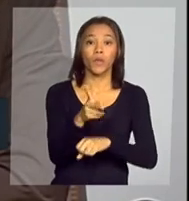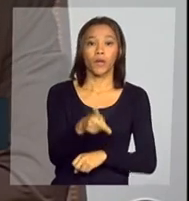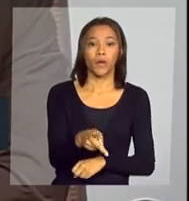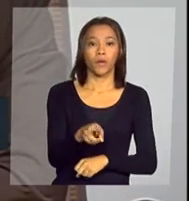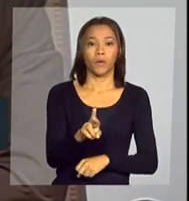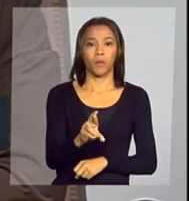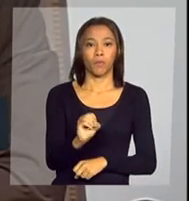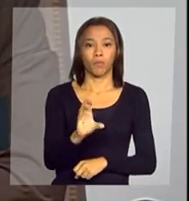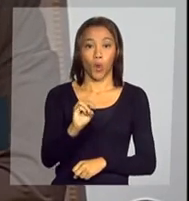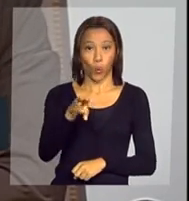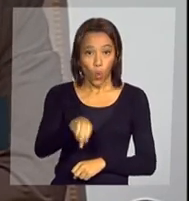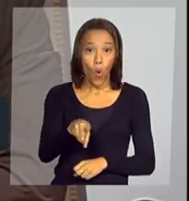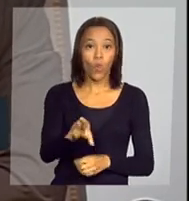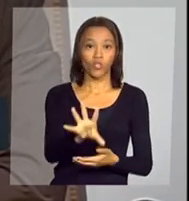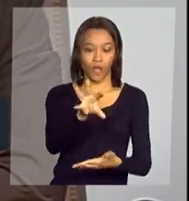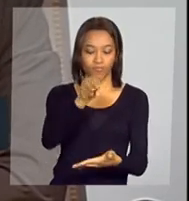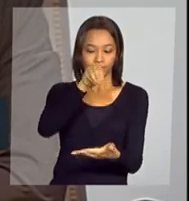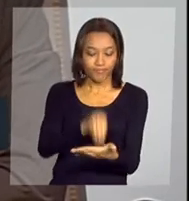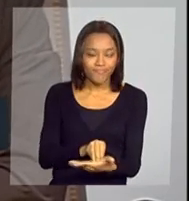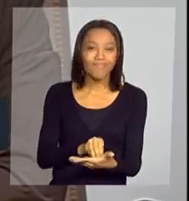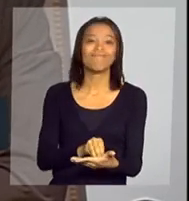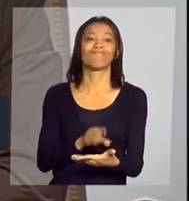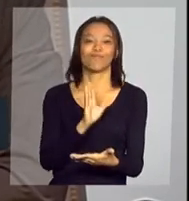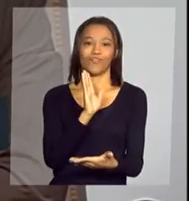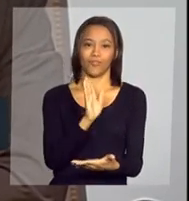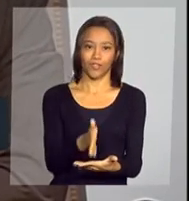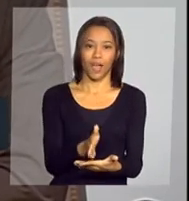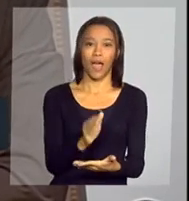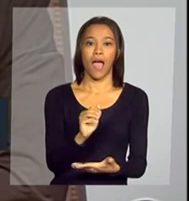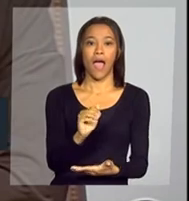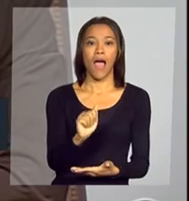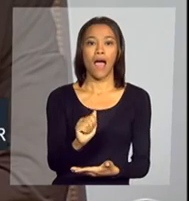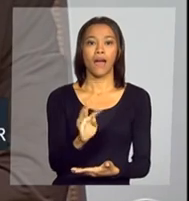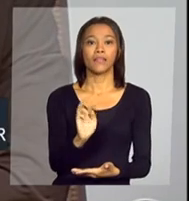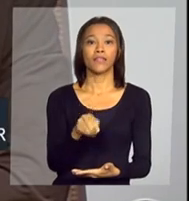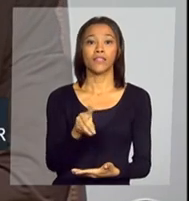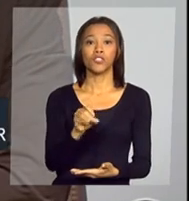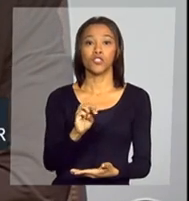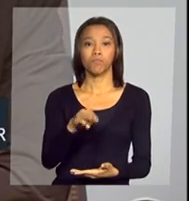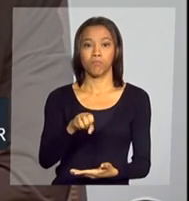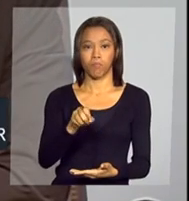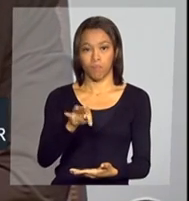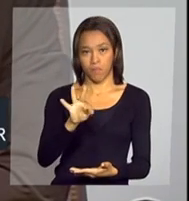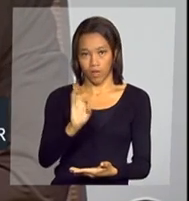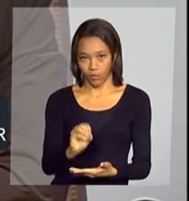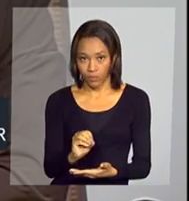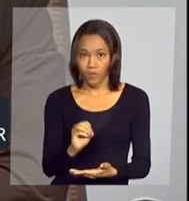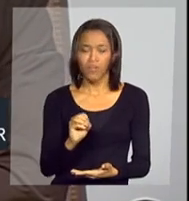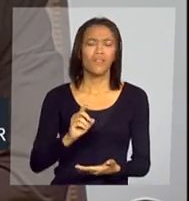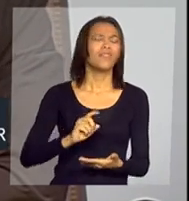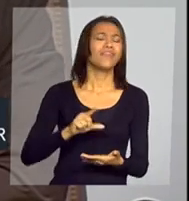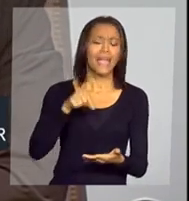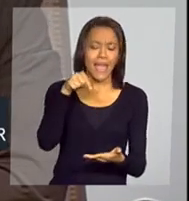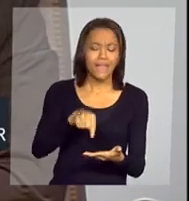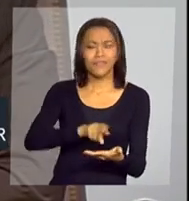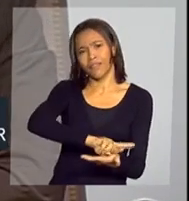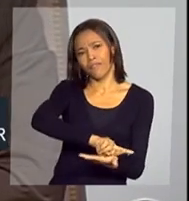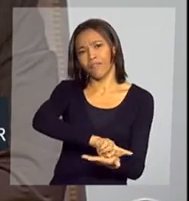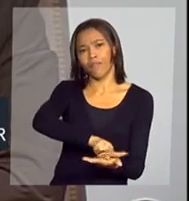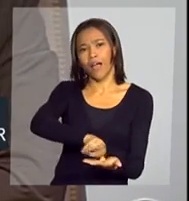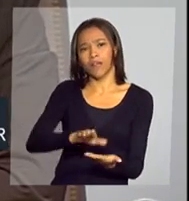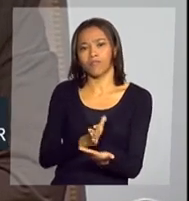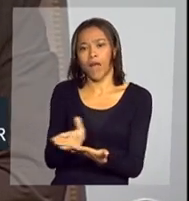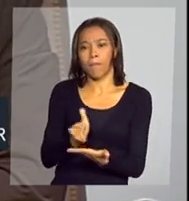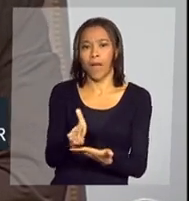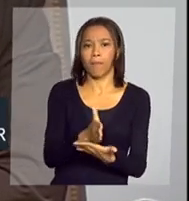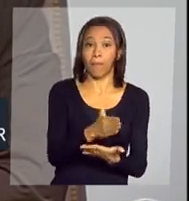ele gera um atendimento esse atendimento ele tem várias ele tem vários desdobramentos